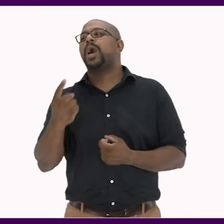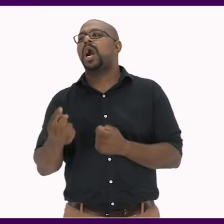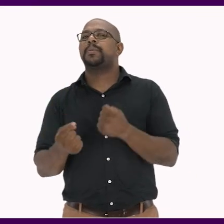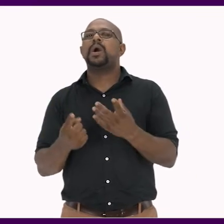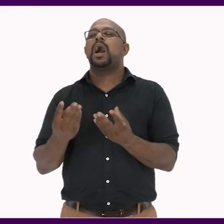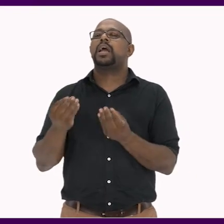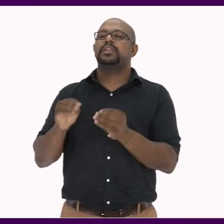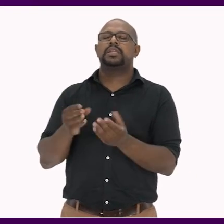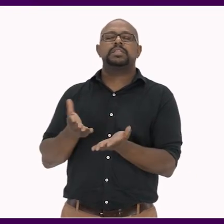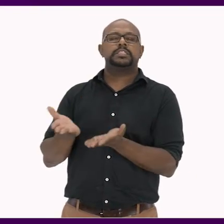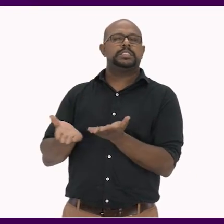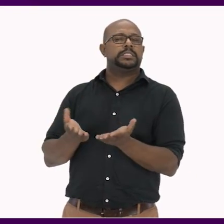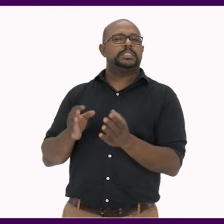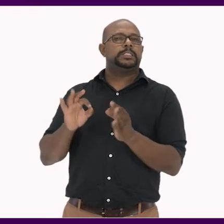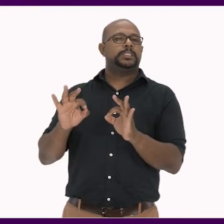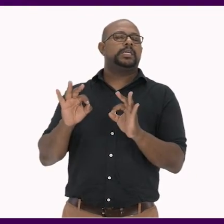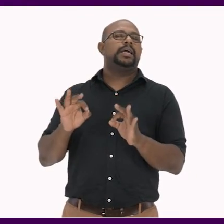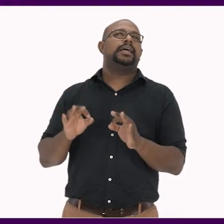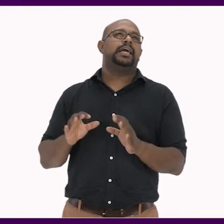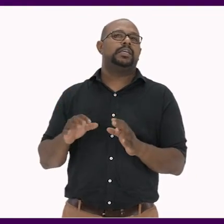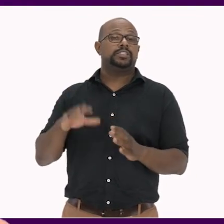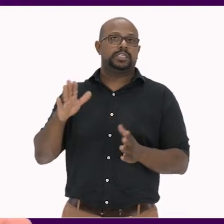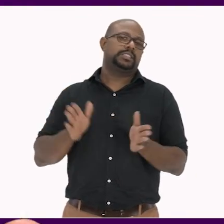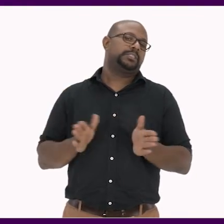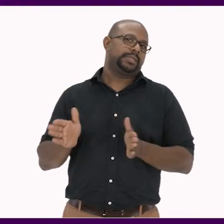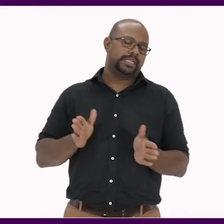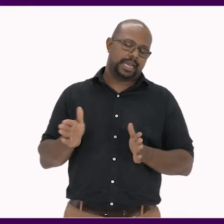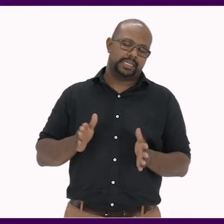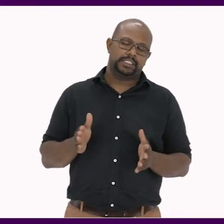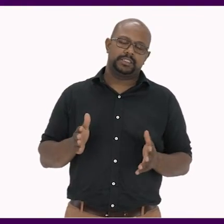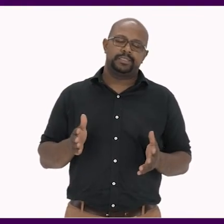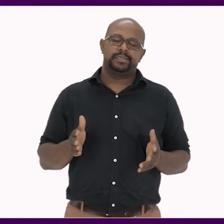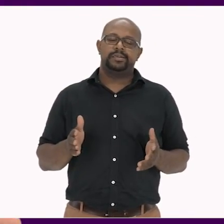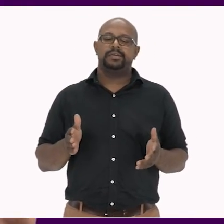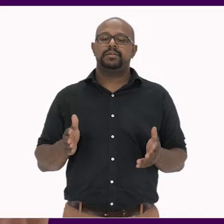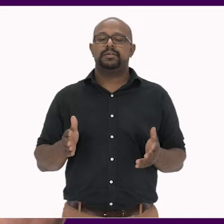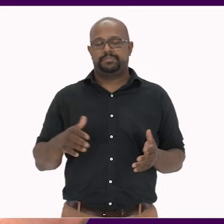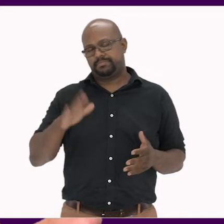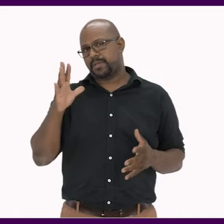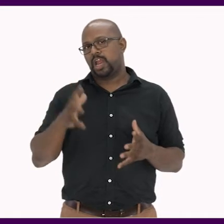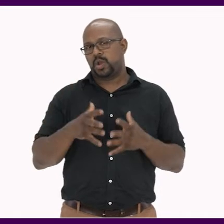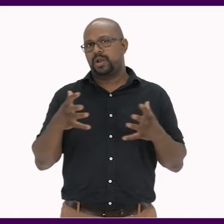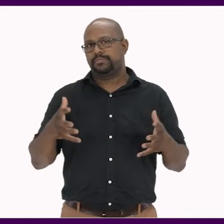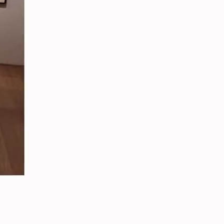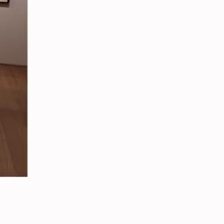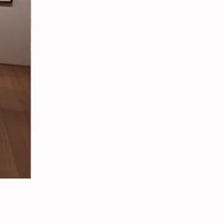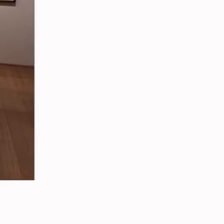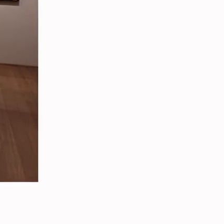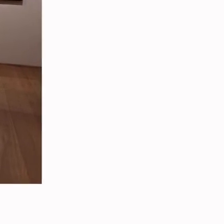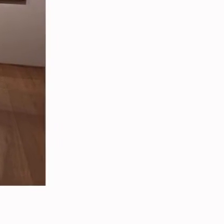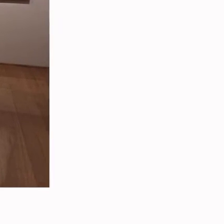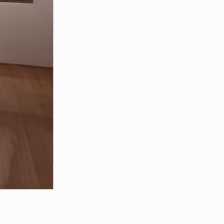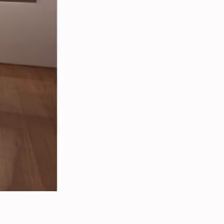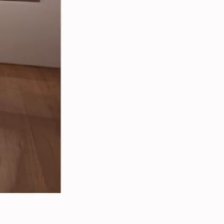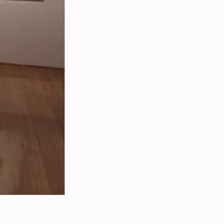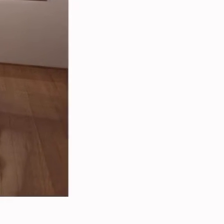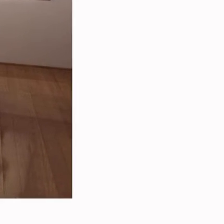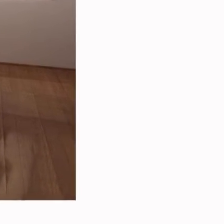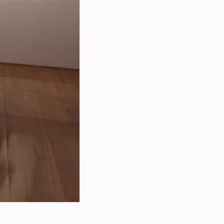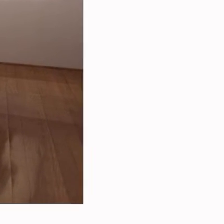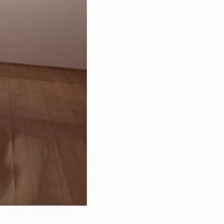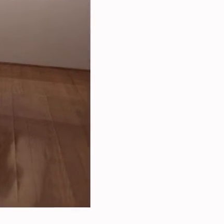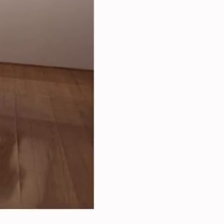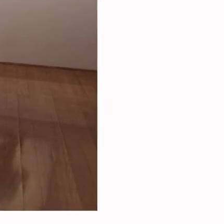que recebem esse tratamento de acessibilidade maior. À frente de um quadro